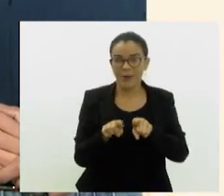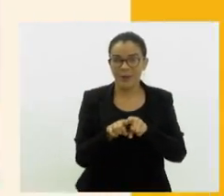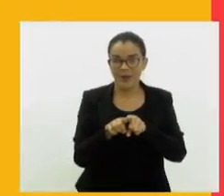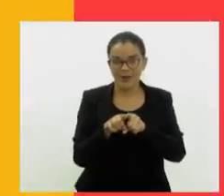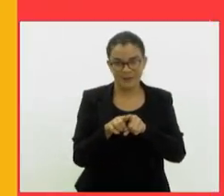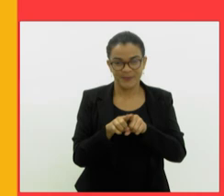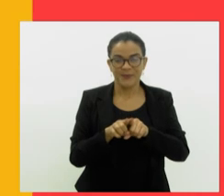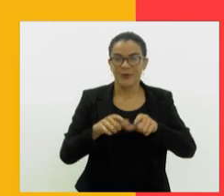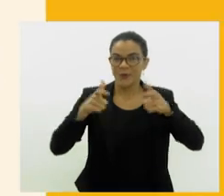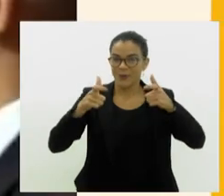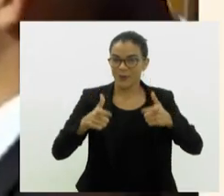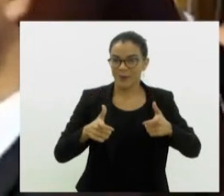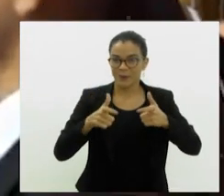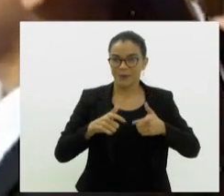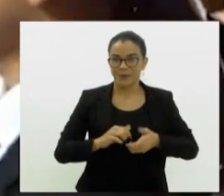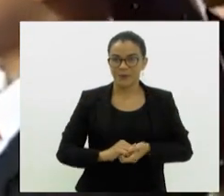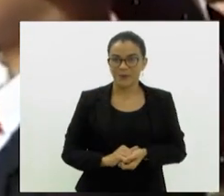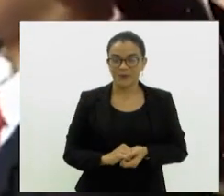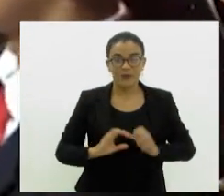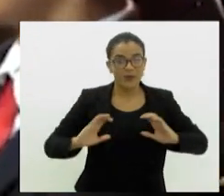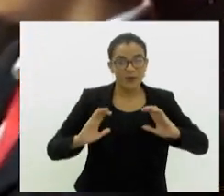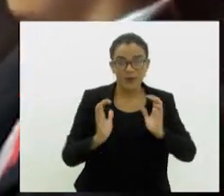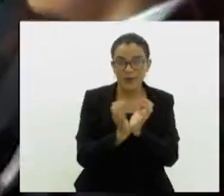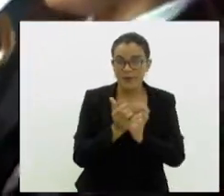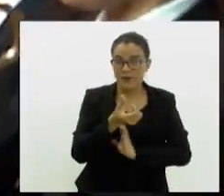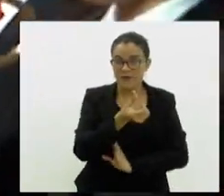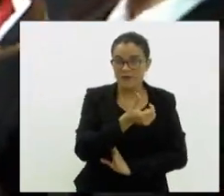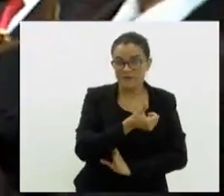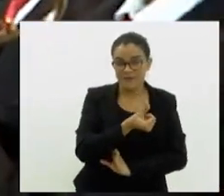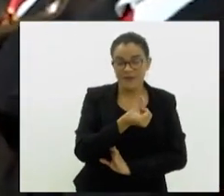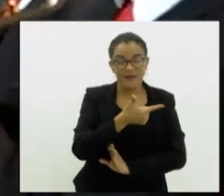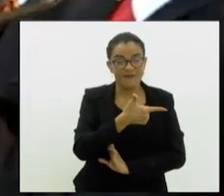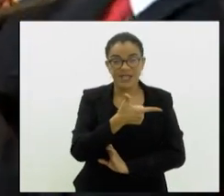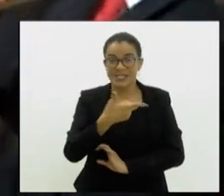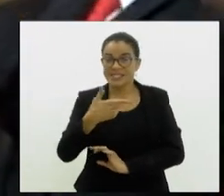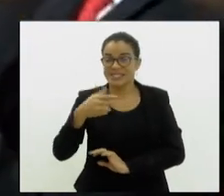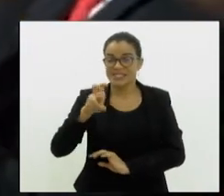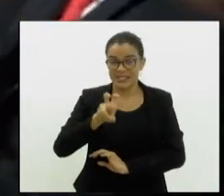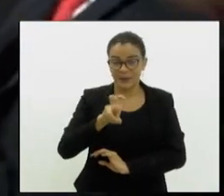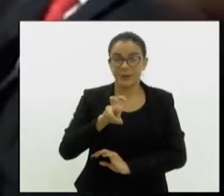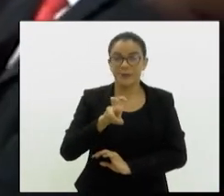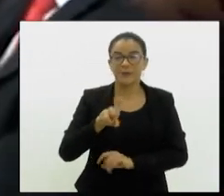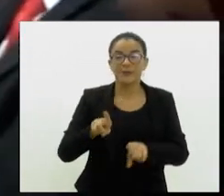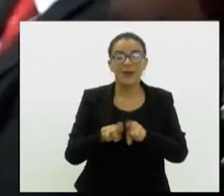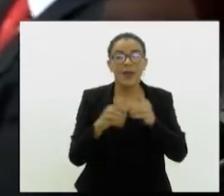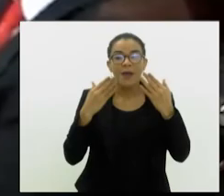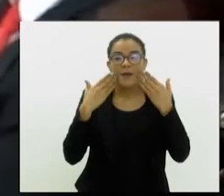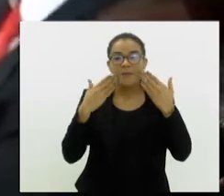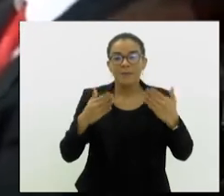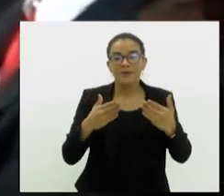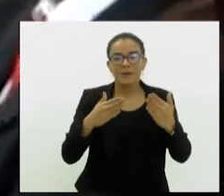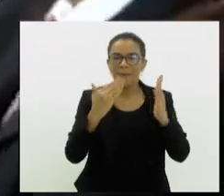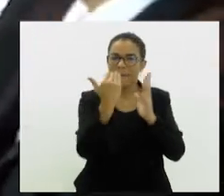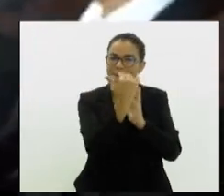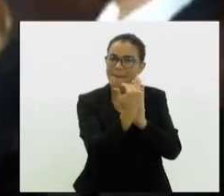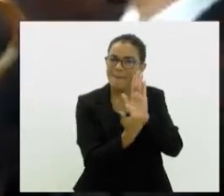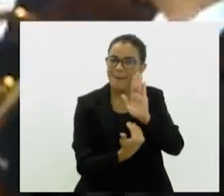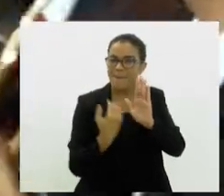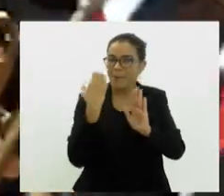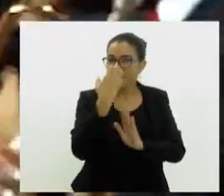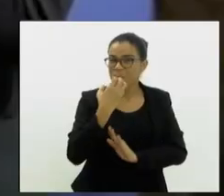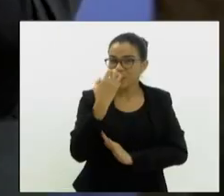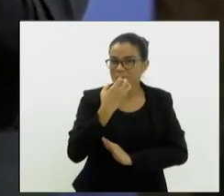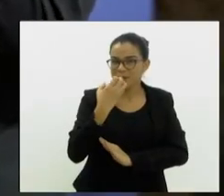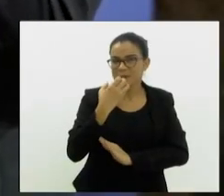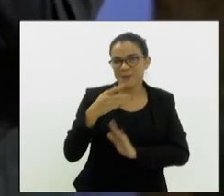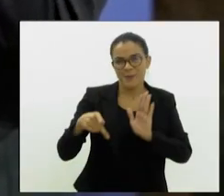tradicional palco. Formada por 25 jovens da rede pública de ensino, a orquestra apresenta repertório de música popular brasileira.